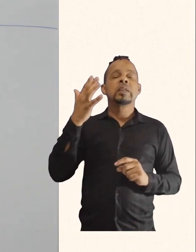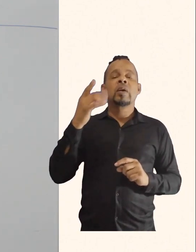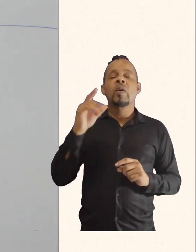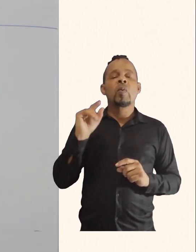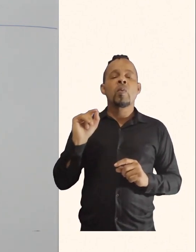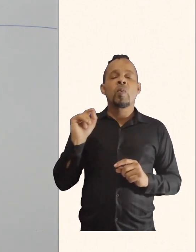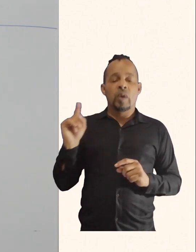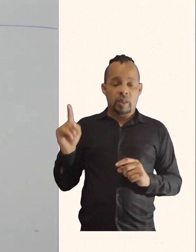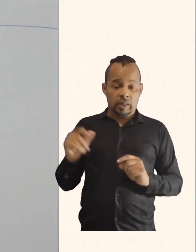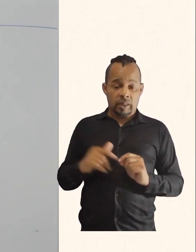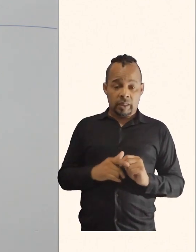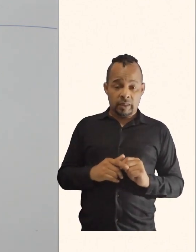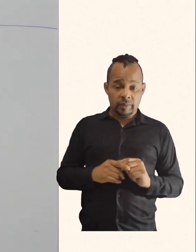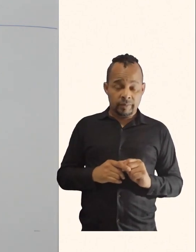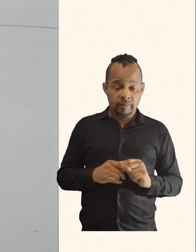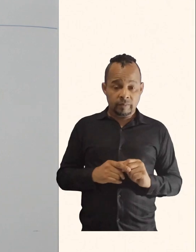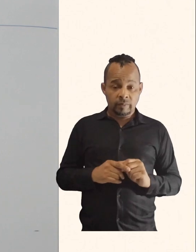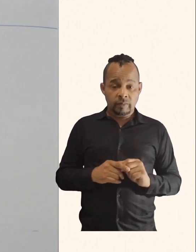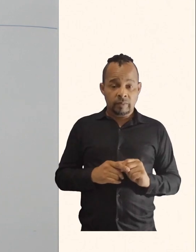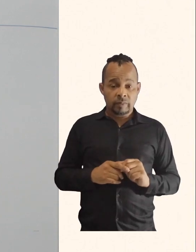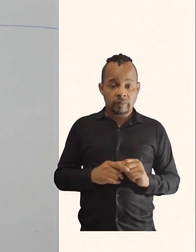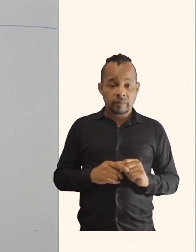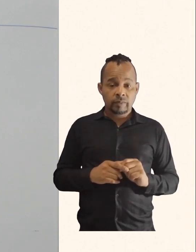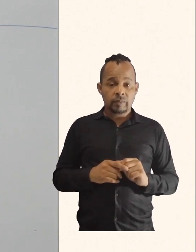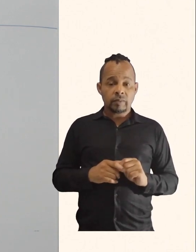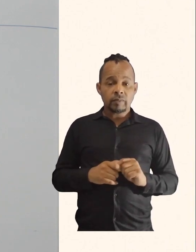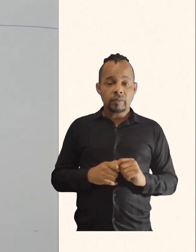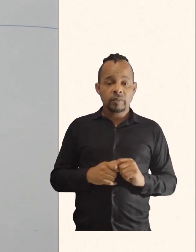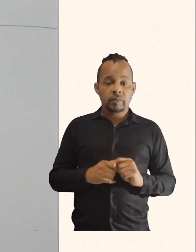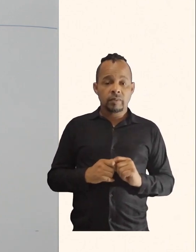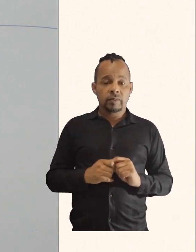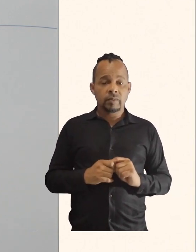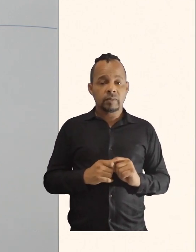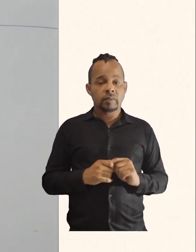meu delta UBA,